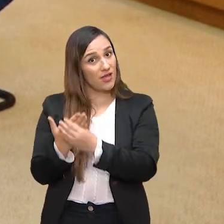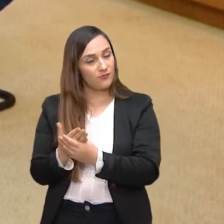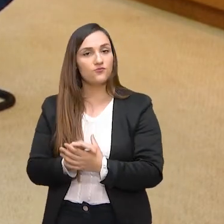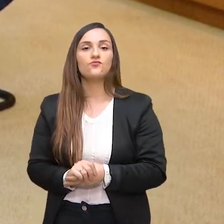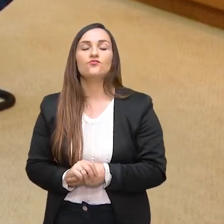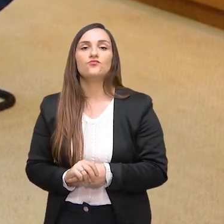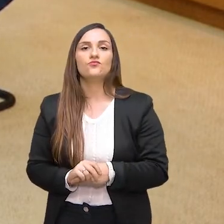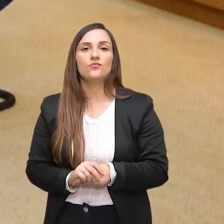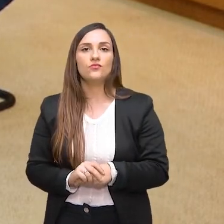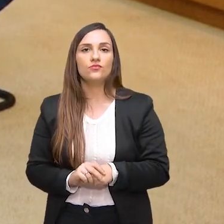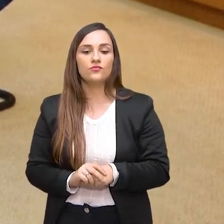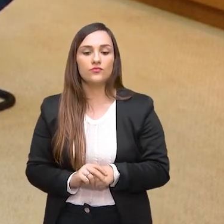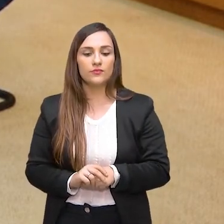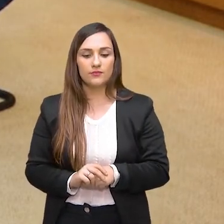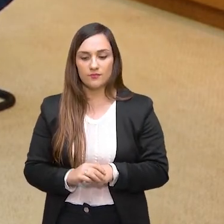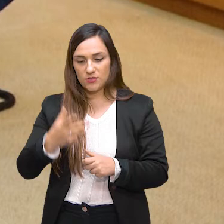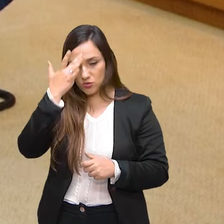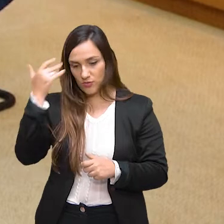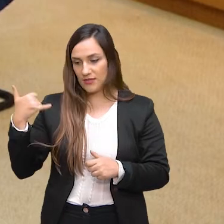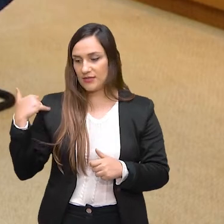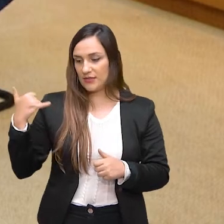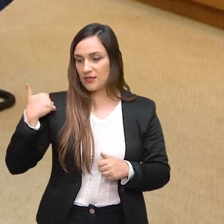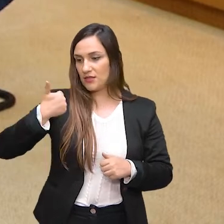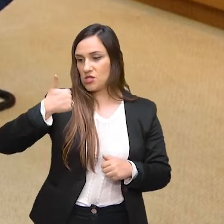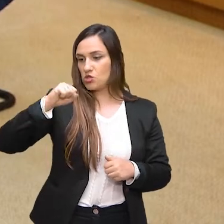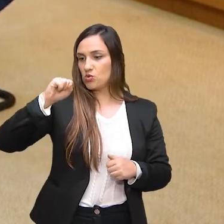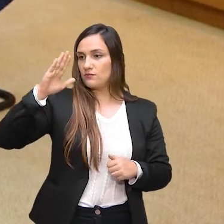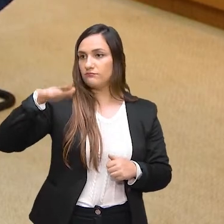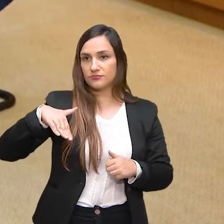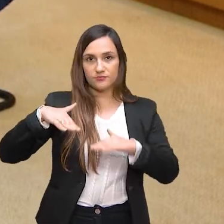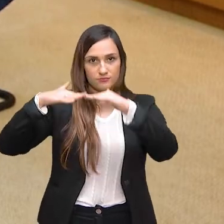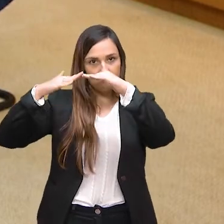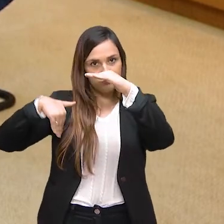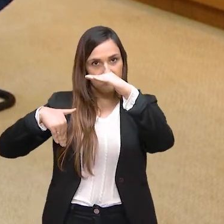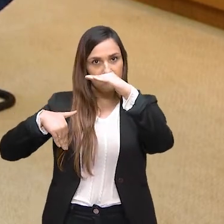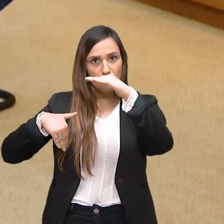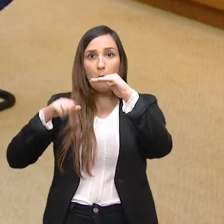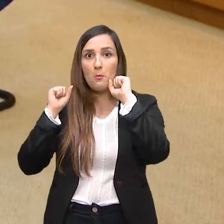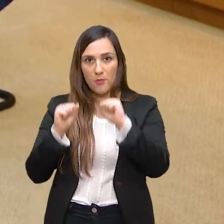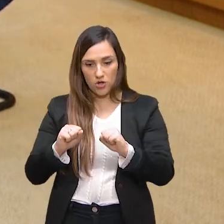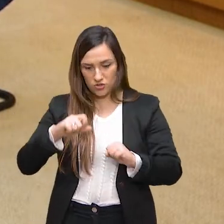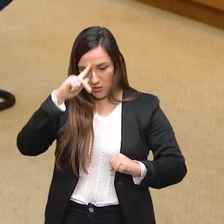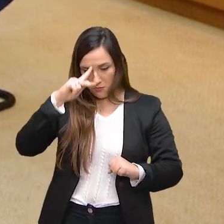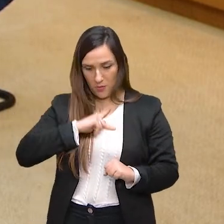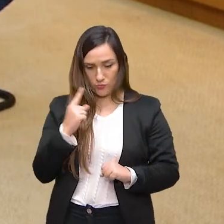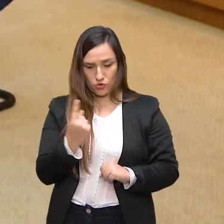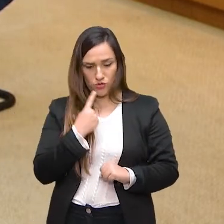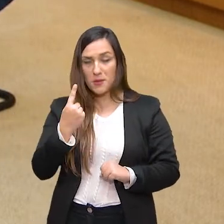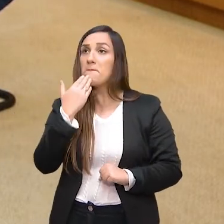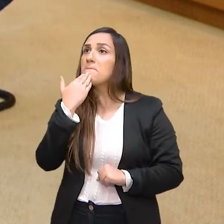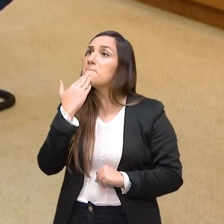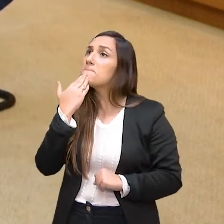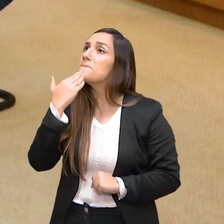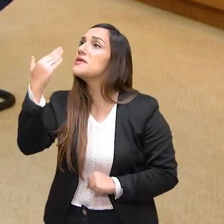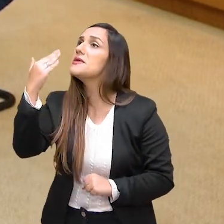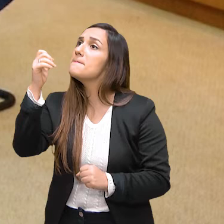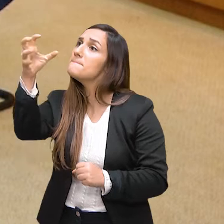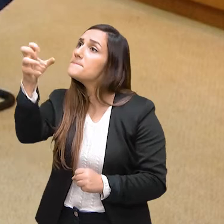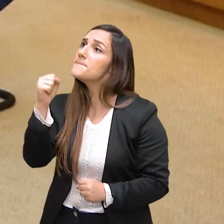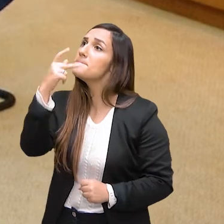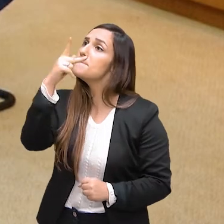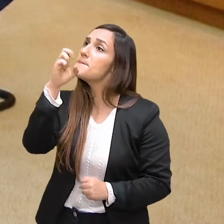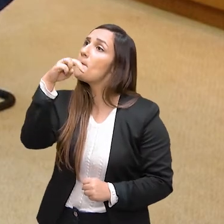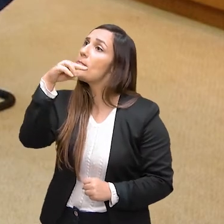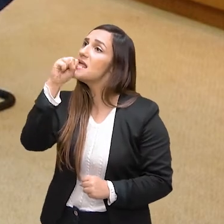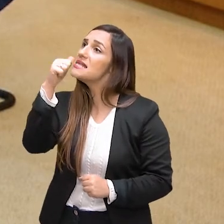mesmo fenômeno. Então, um menor de idade que quer receber alimentos, ele não pode ir a juízo sozinho. Ele tem que ir